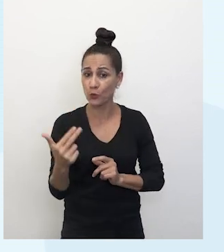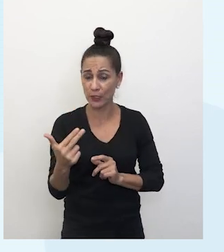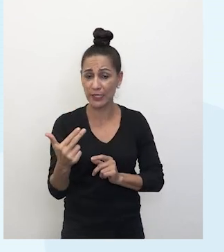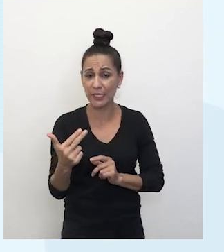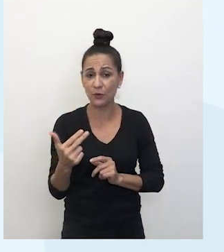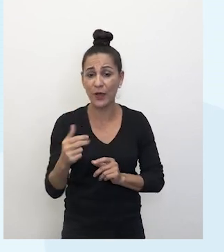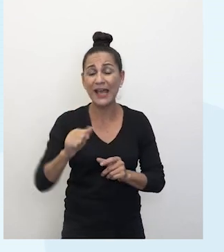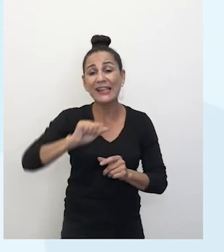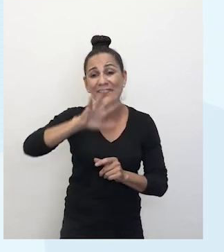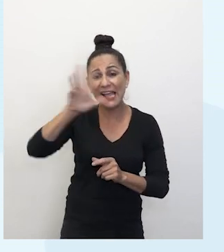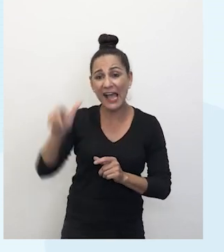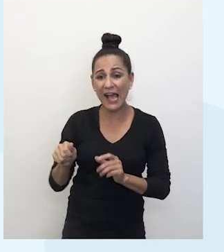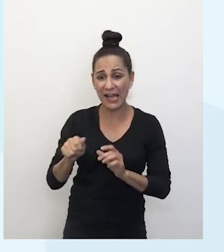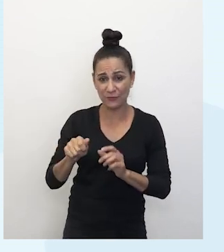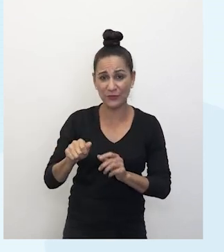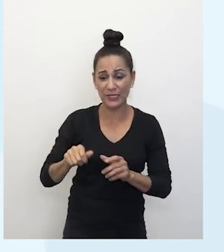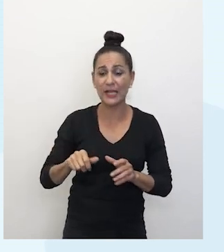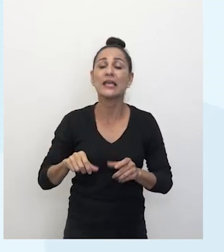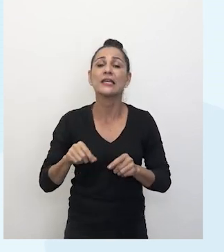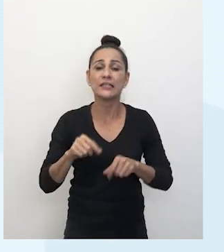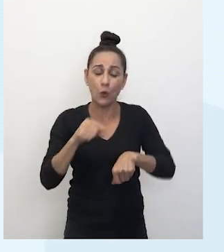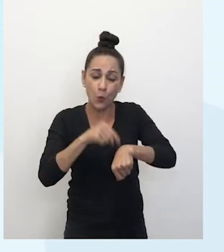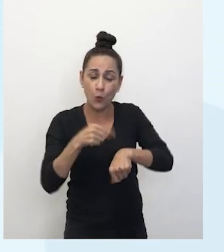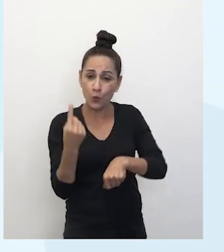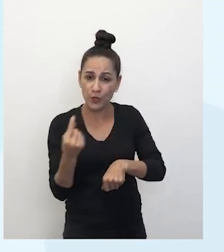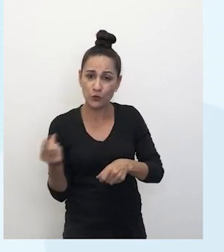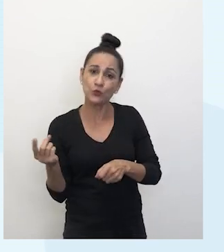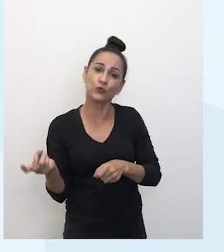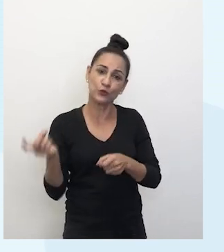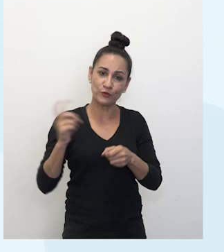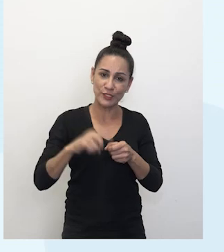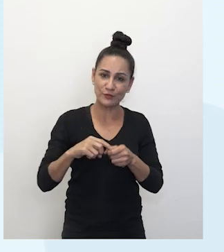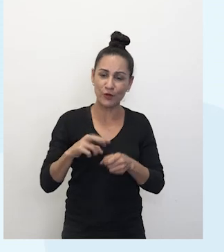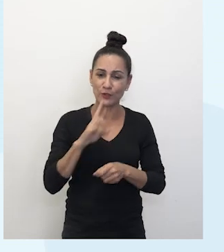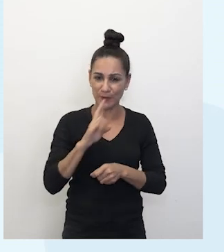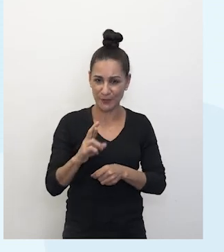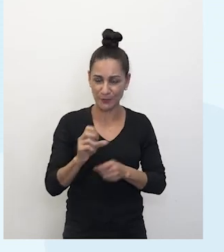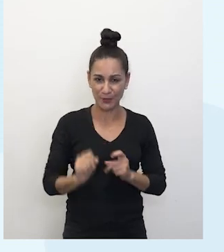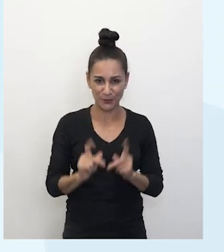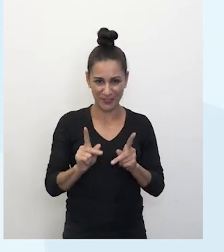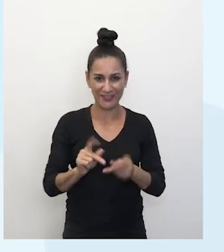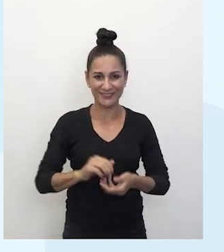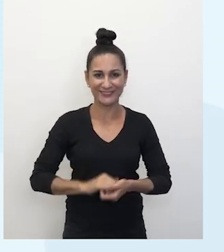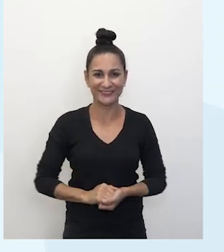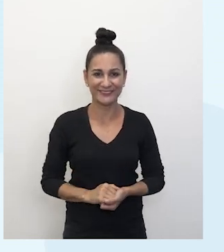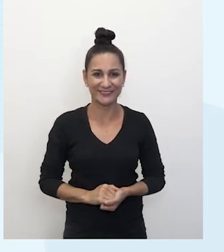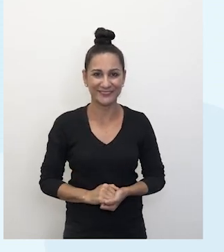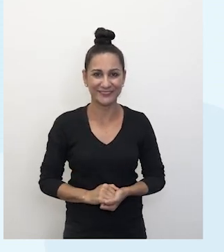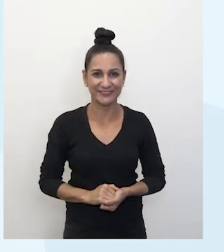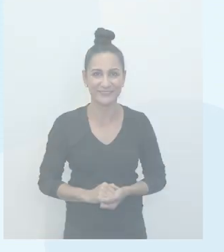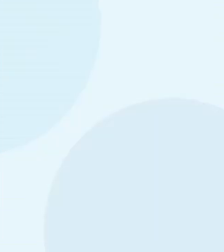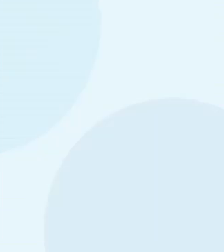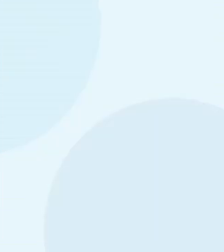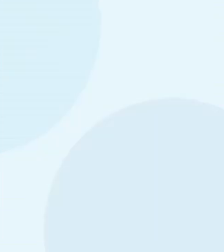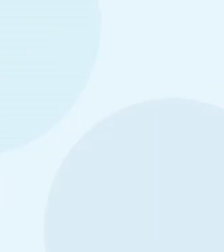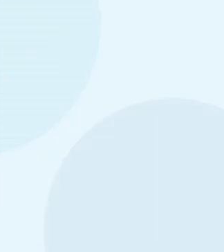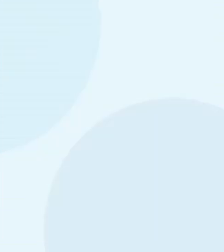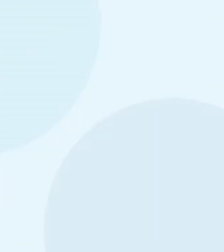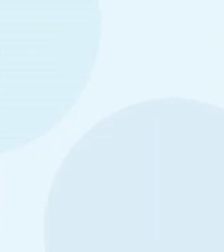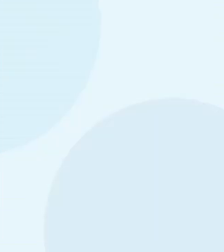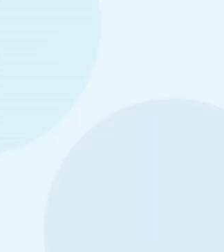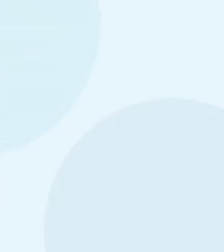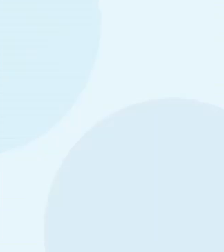na África Então vou dar um minutinho rapidinho aí para vocês responder ele aí tá certo E aí